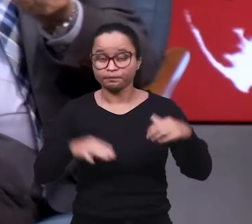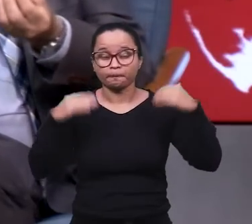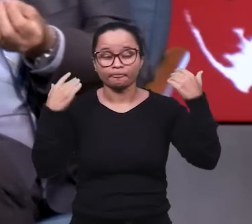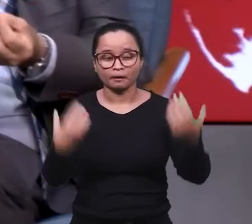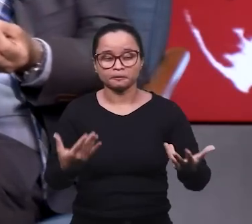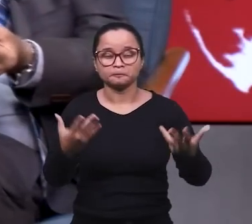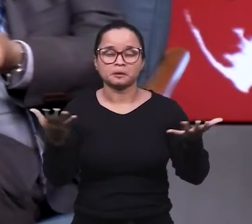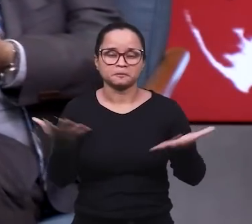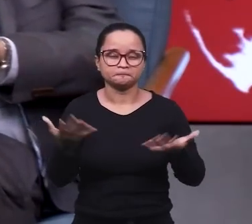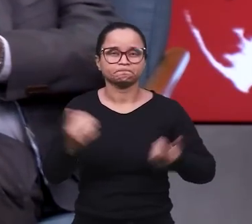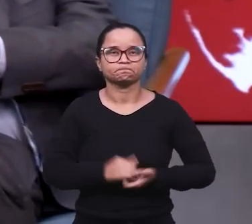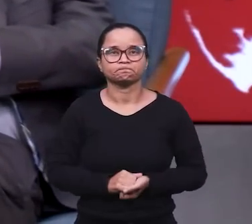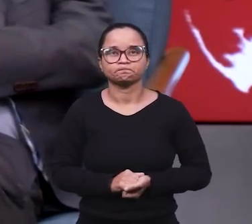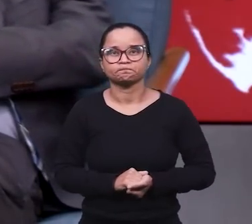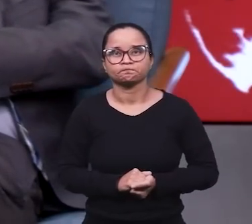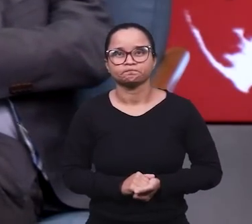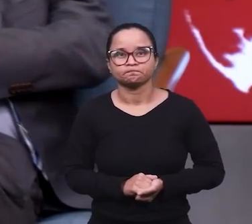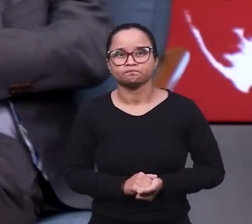Vamos agora